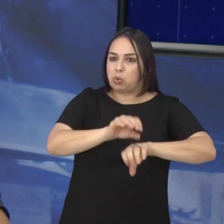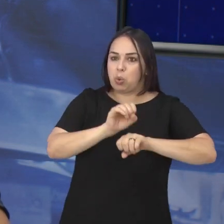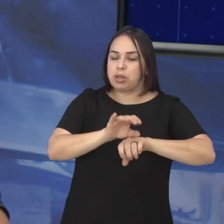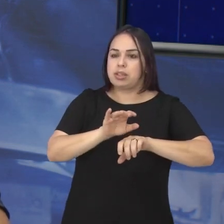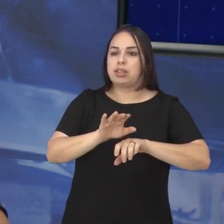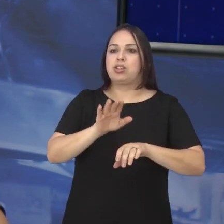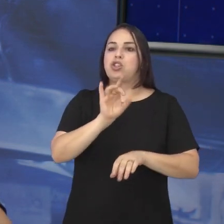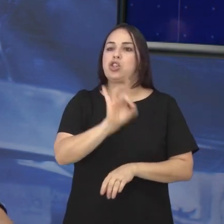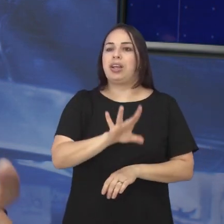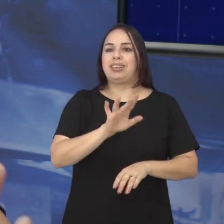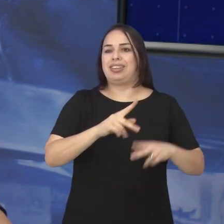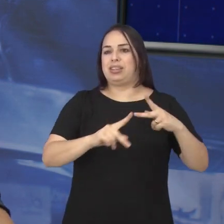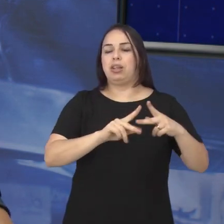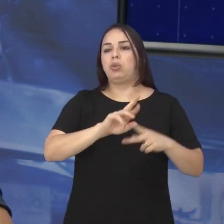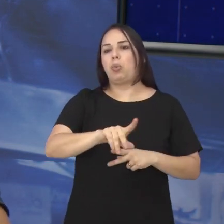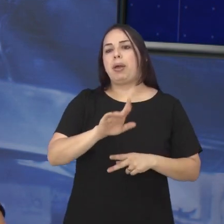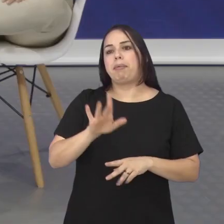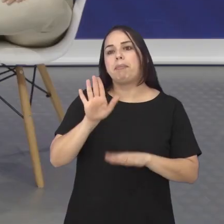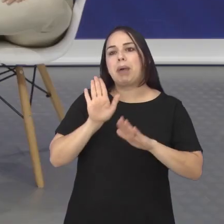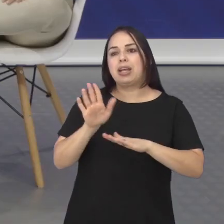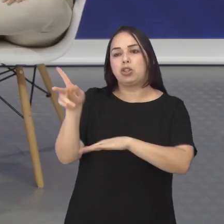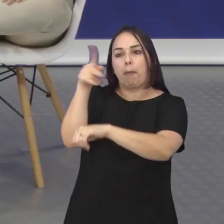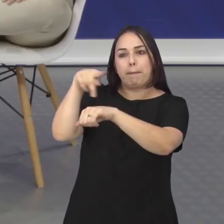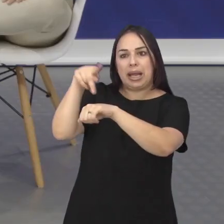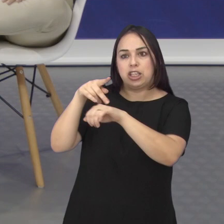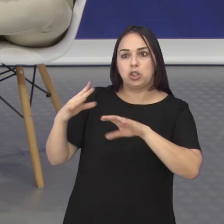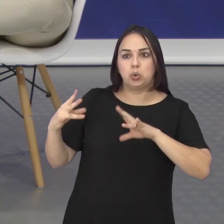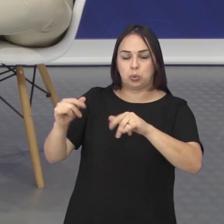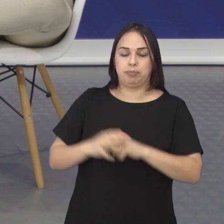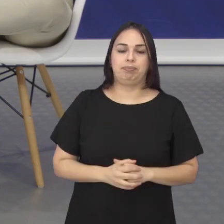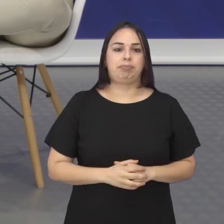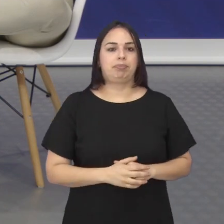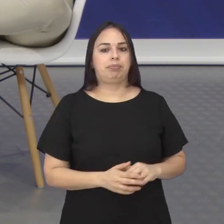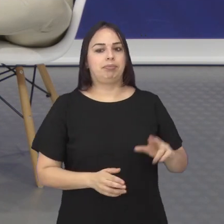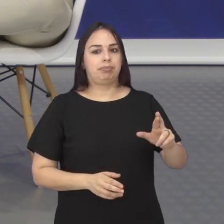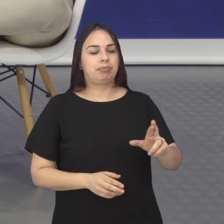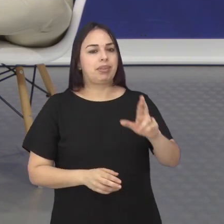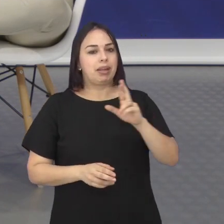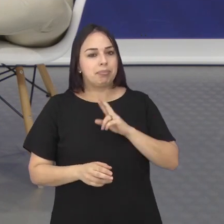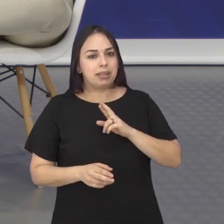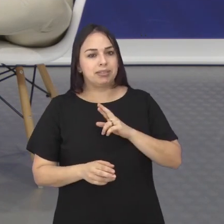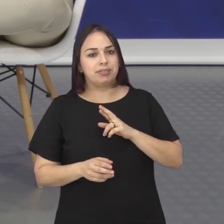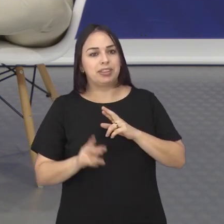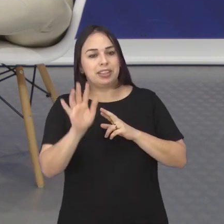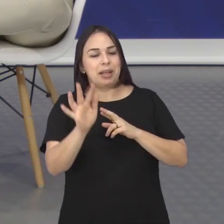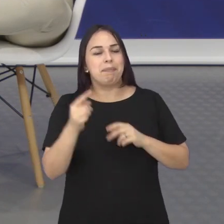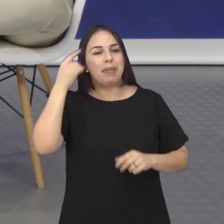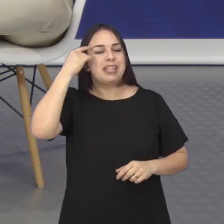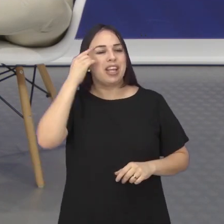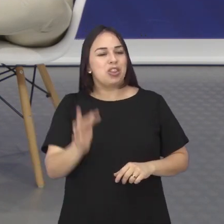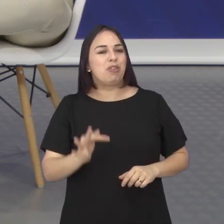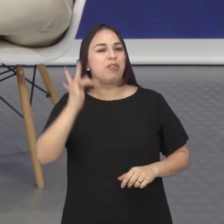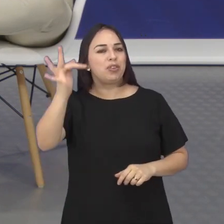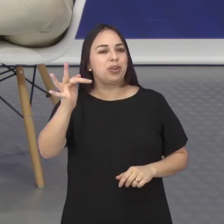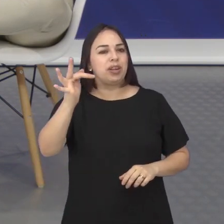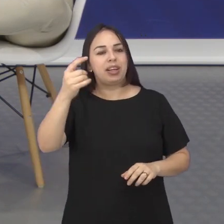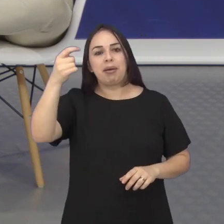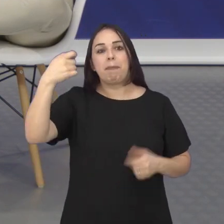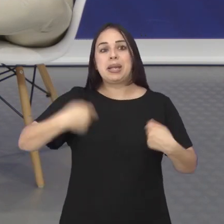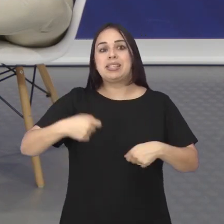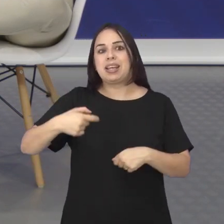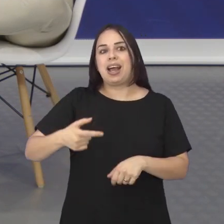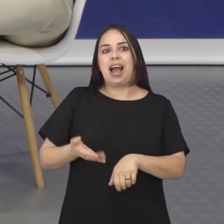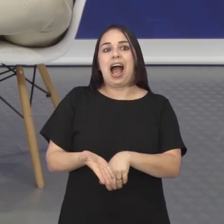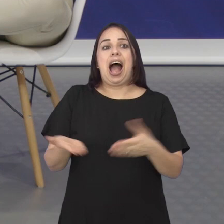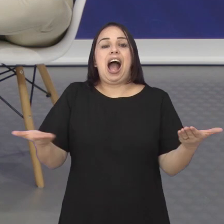nossa cidade, mas também no país. Eu acho interessante que a resposta para o futuro da educação seja uma